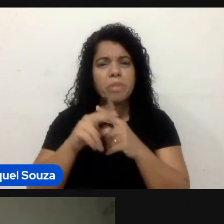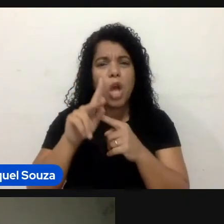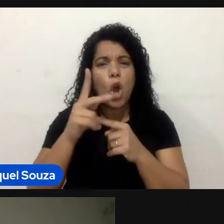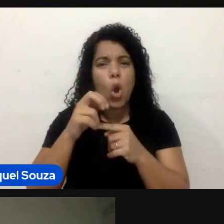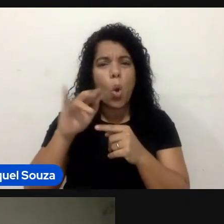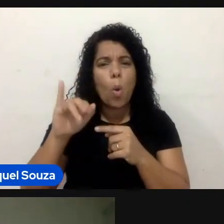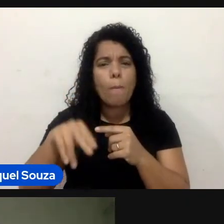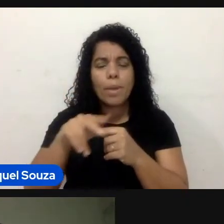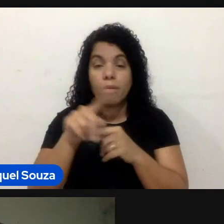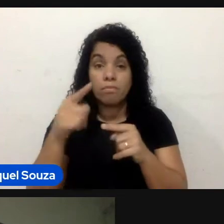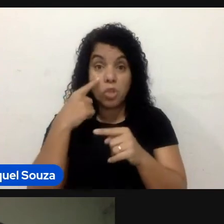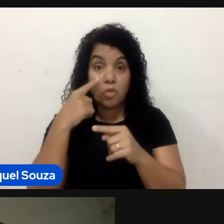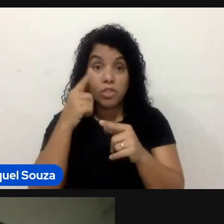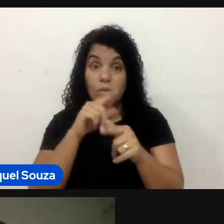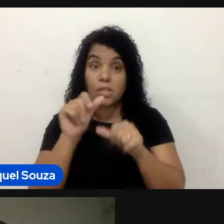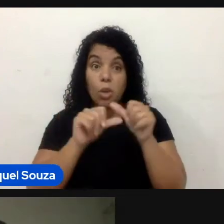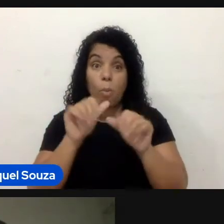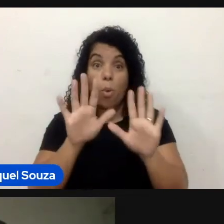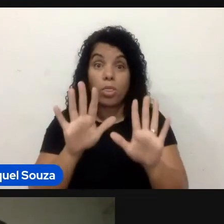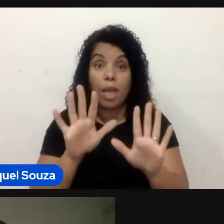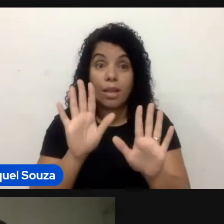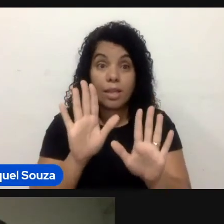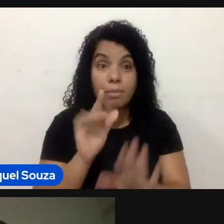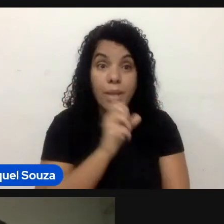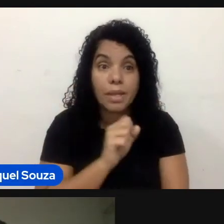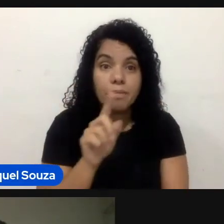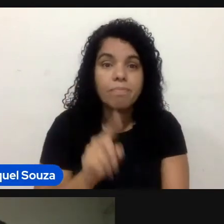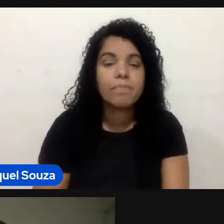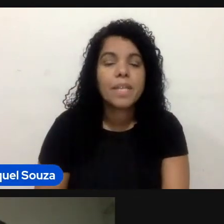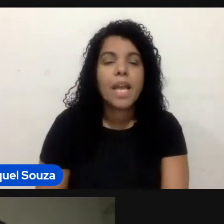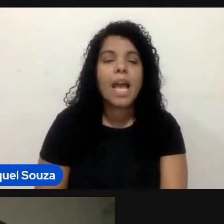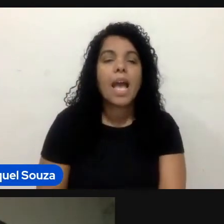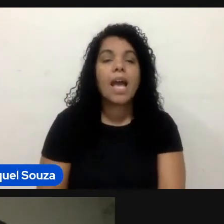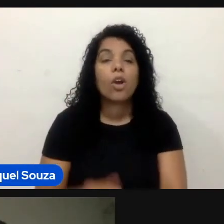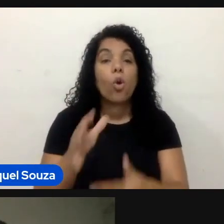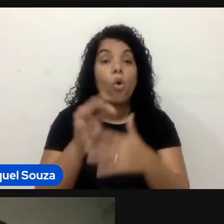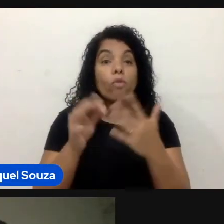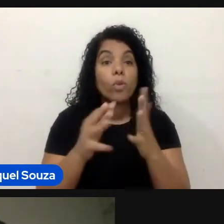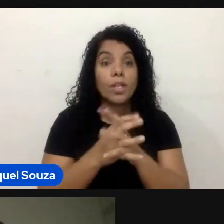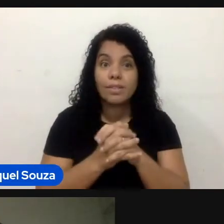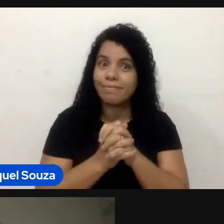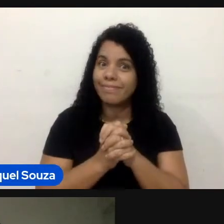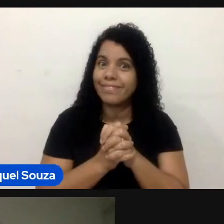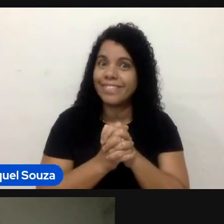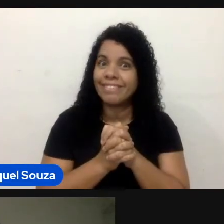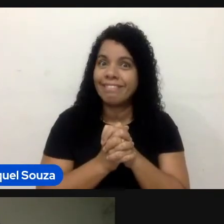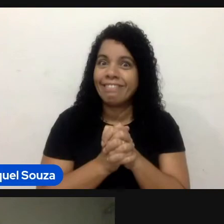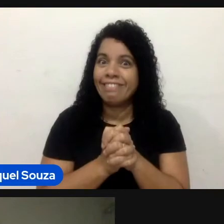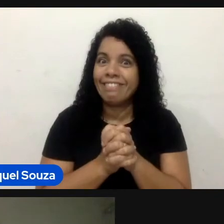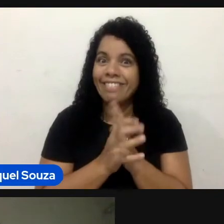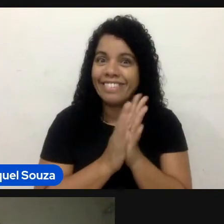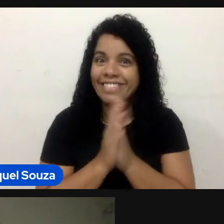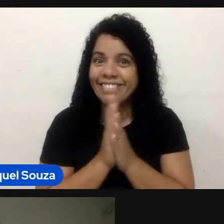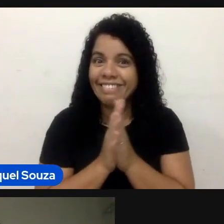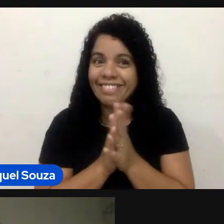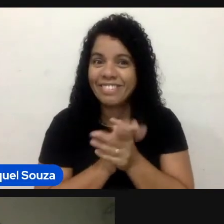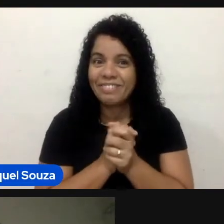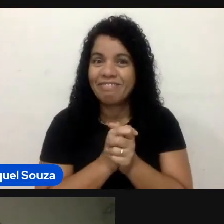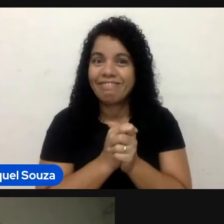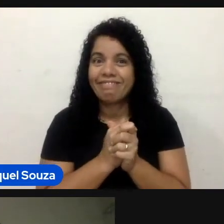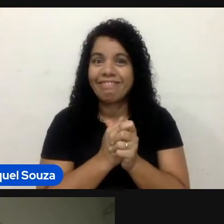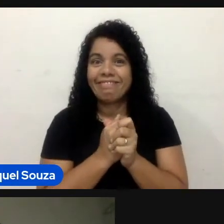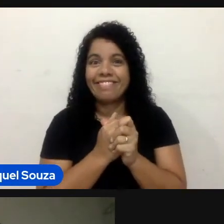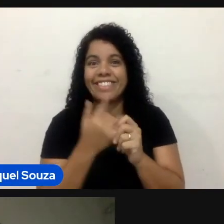Deixa eu ver se eu consigo mudar aqui a configuração. Mas se você precisar ir. Vou para